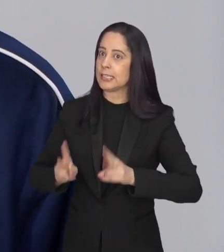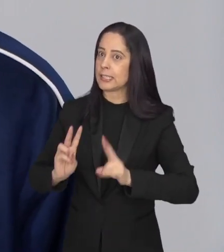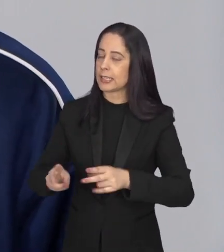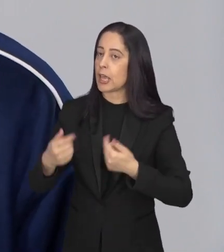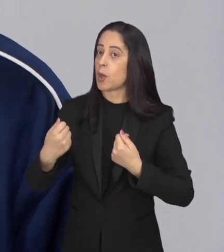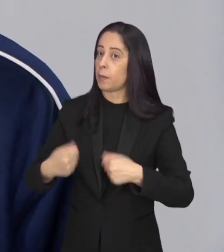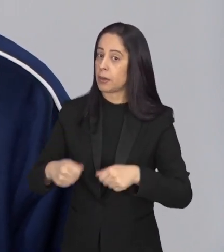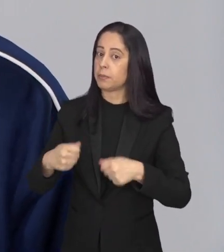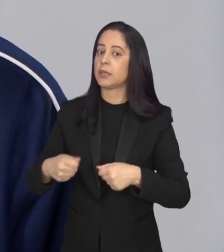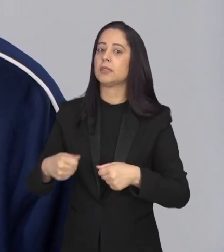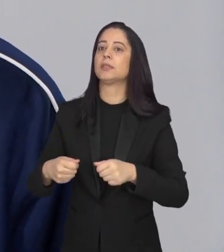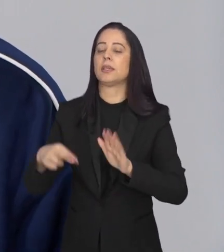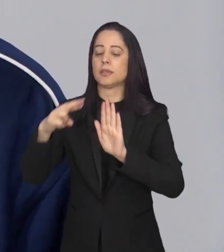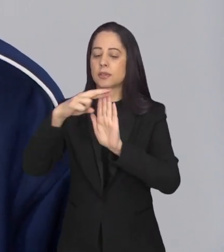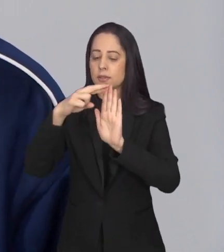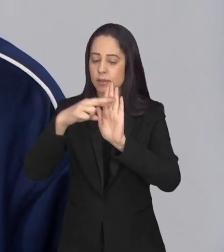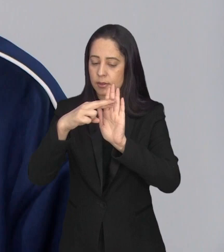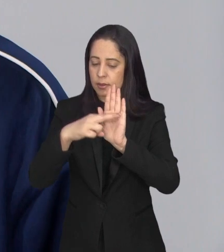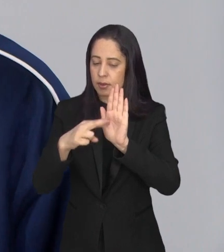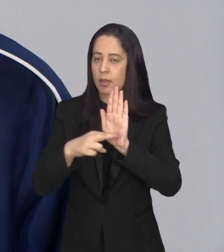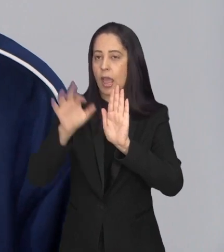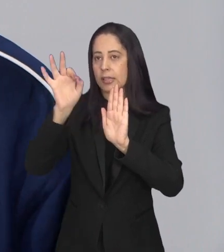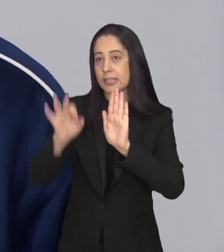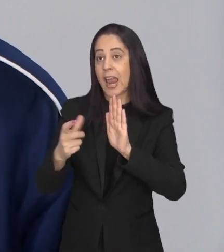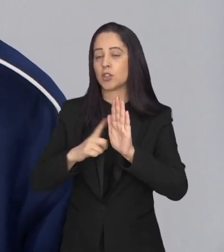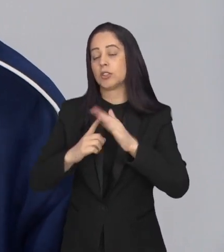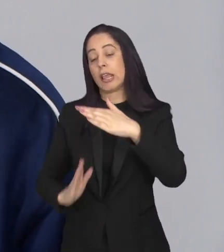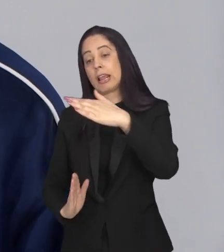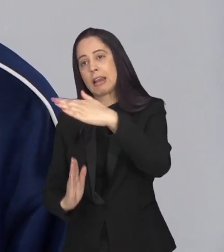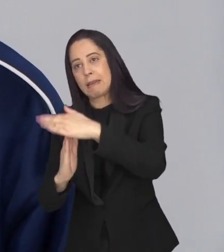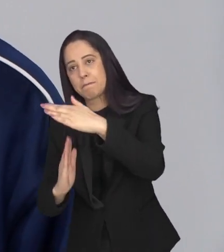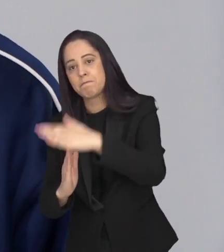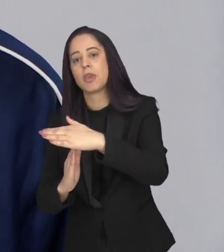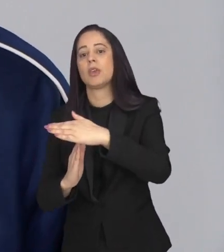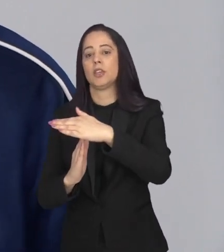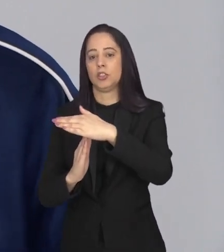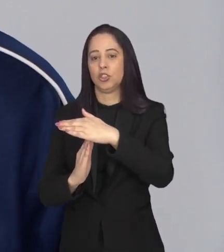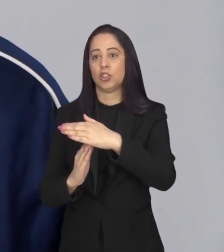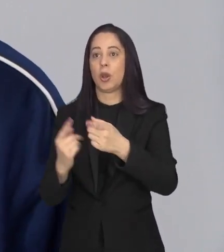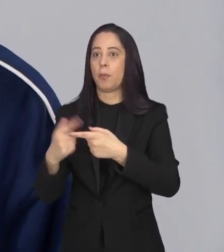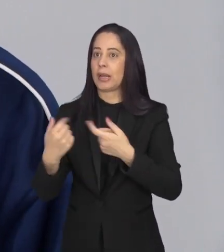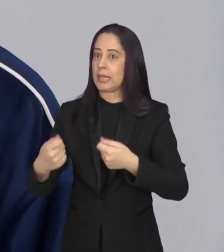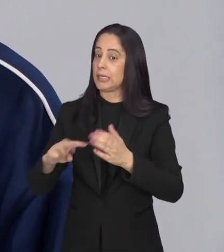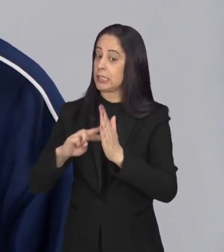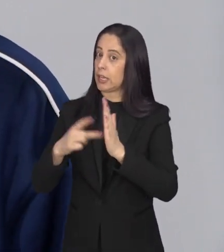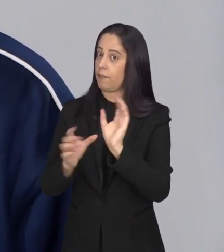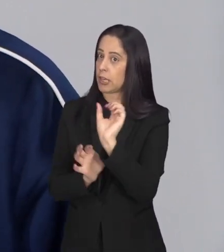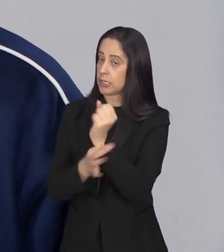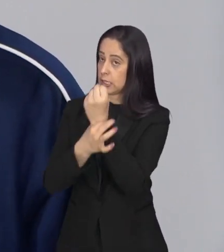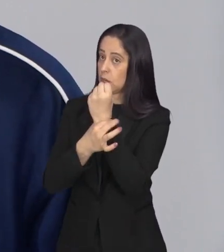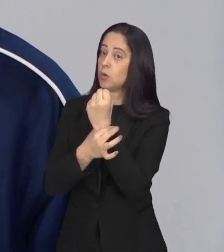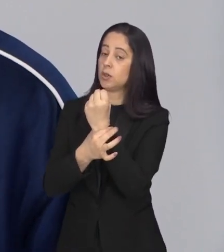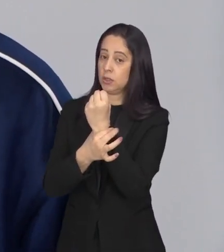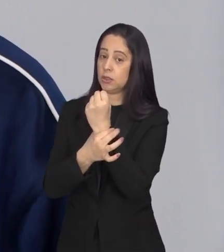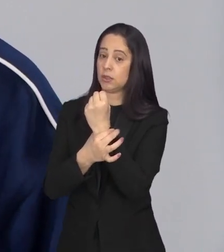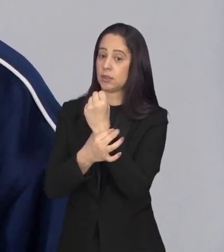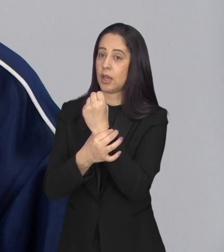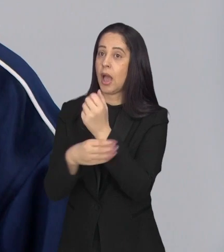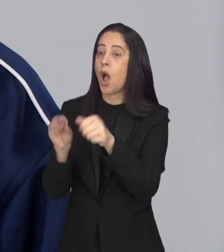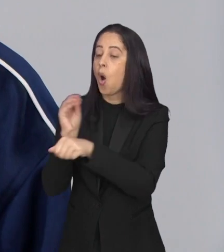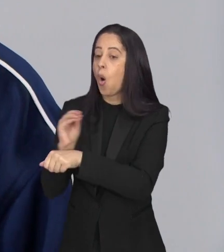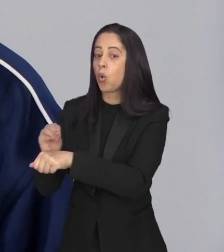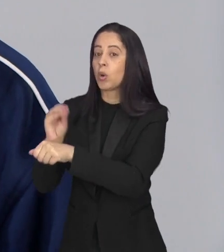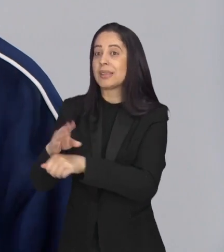sempre bom a gente ter essa regulamentação, esses limites, até mesmo em termos de segurança, para a proteção